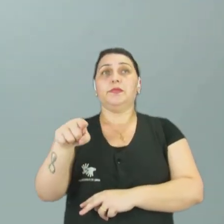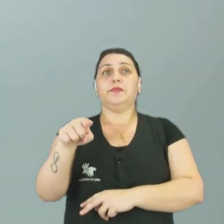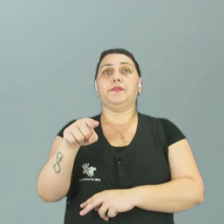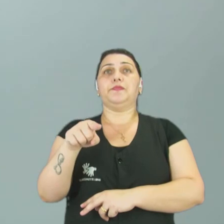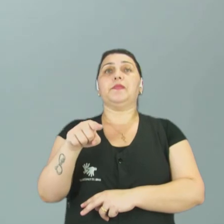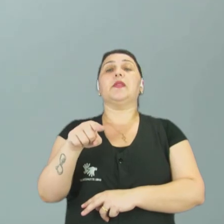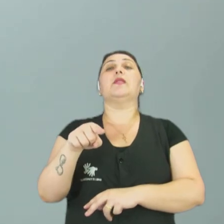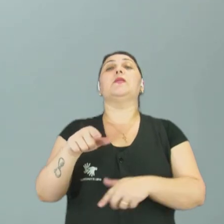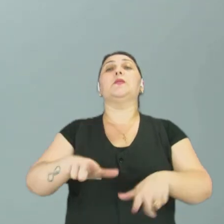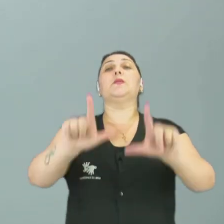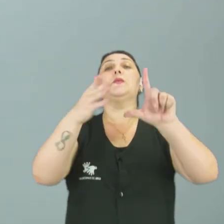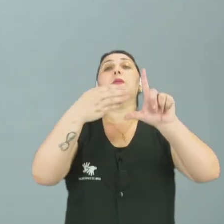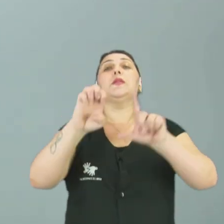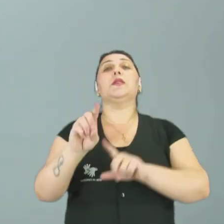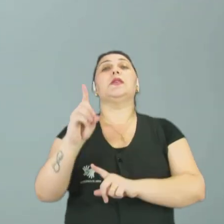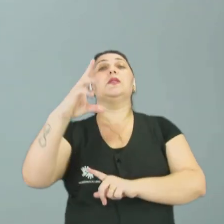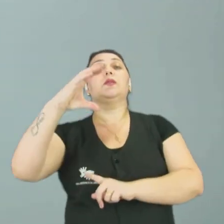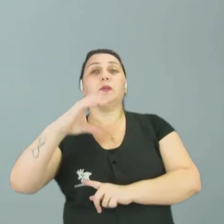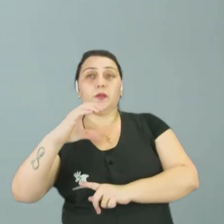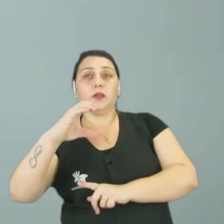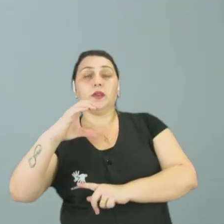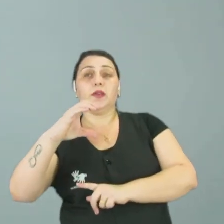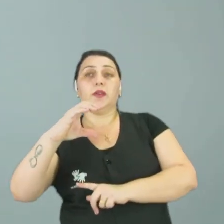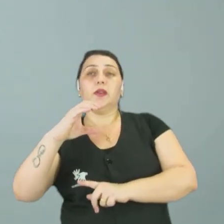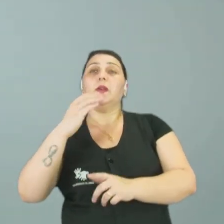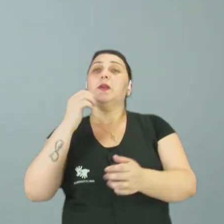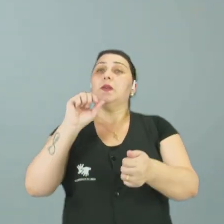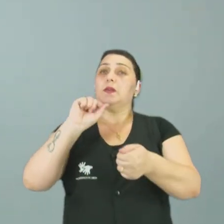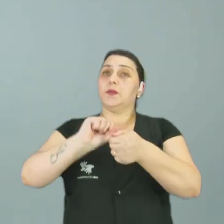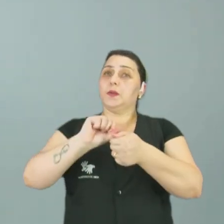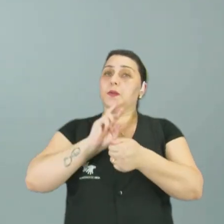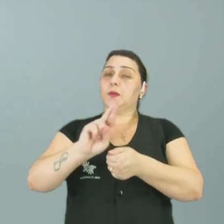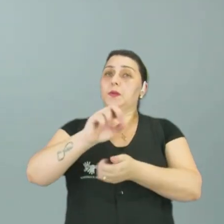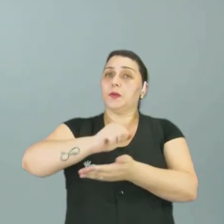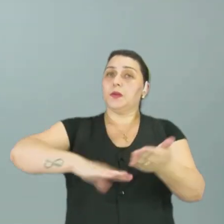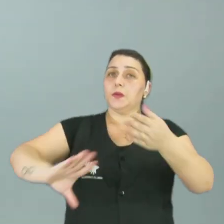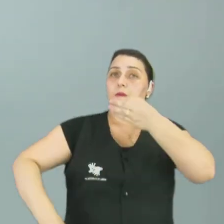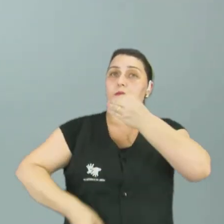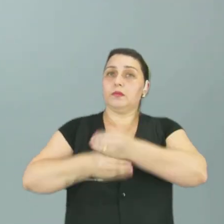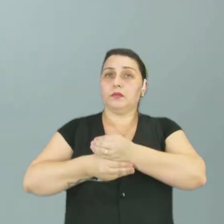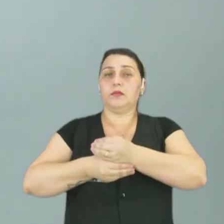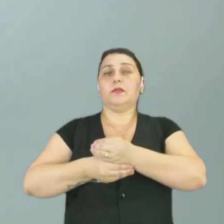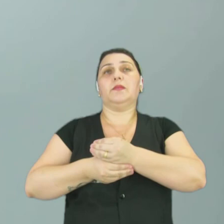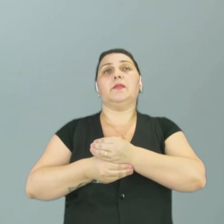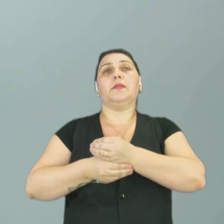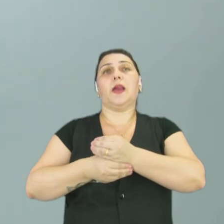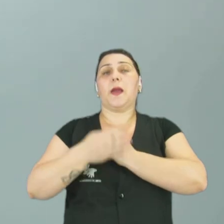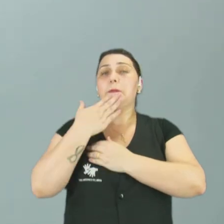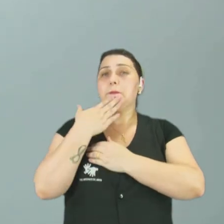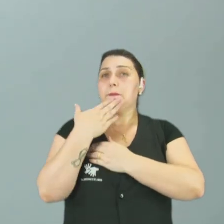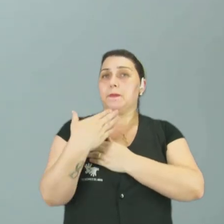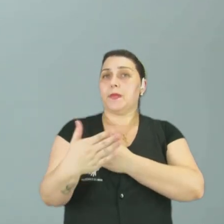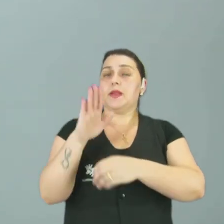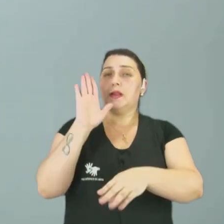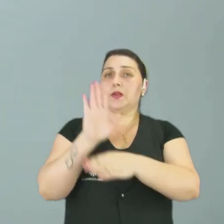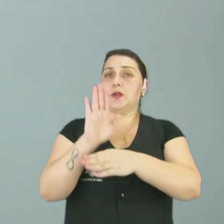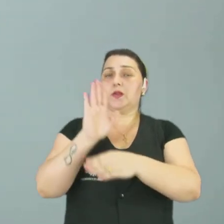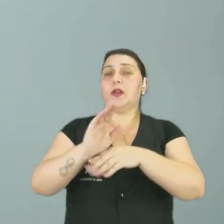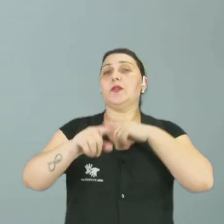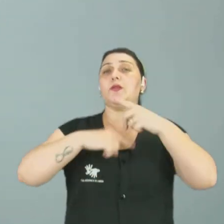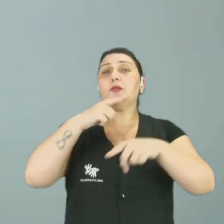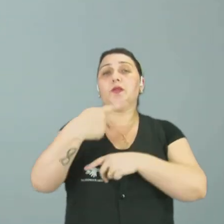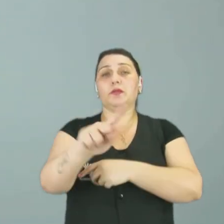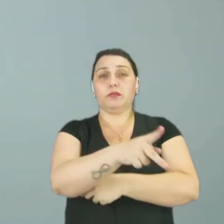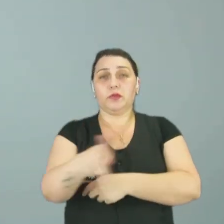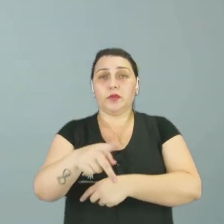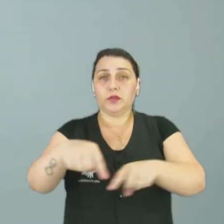vão lá na plataforma e duto né Façam as atividades complementares é Peça ajuda o tire